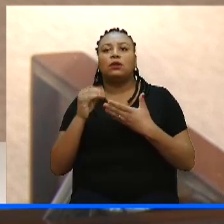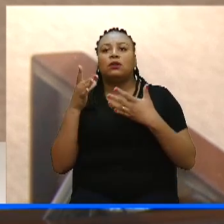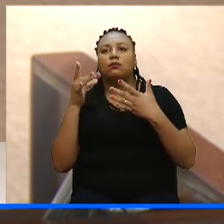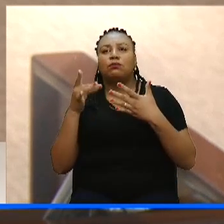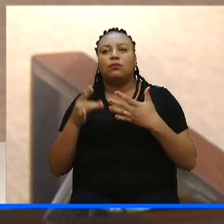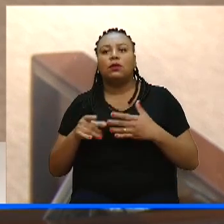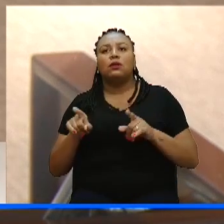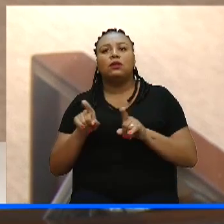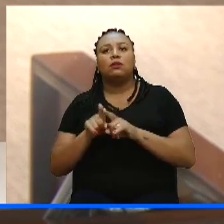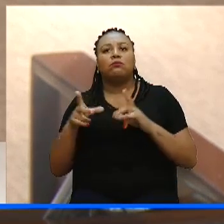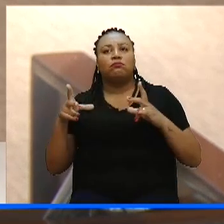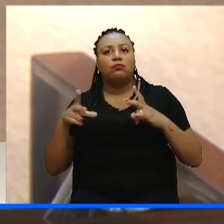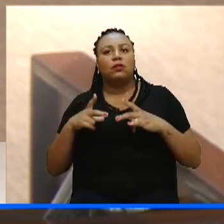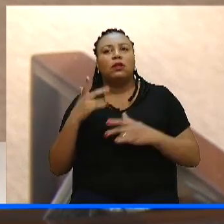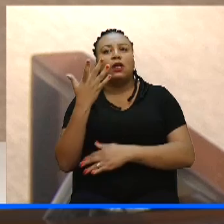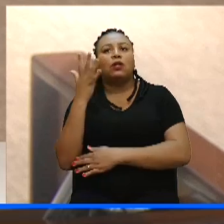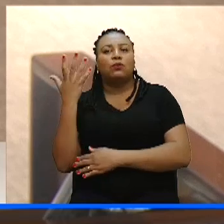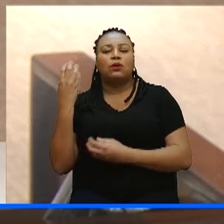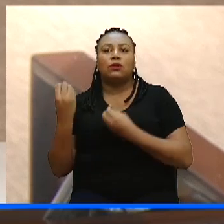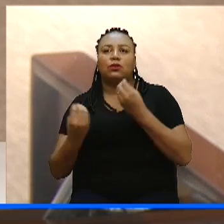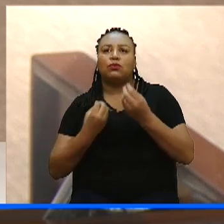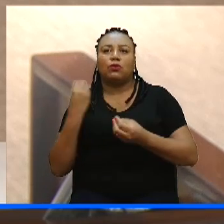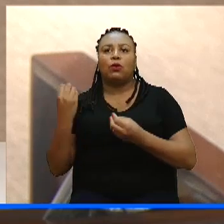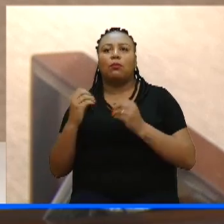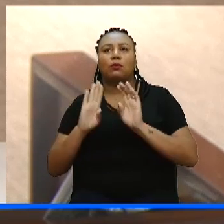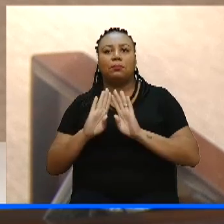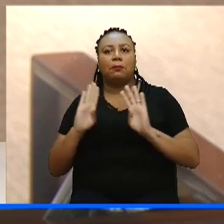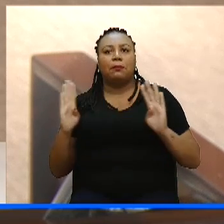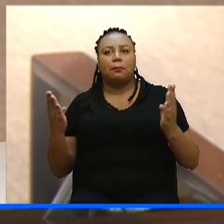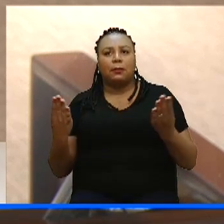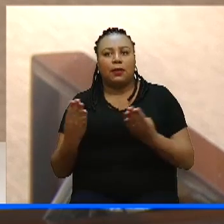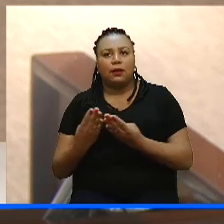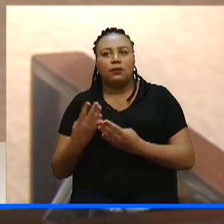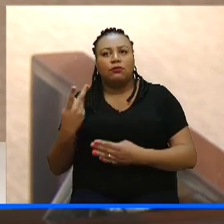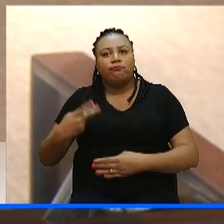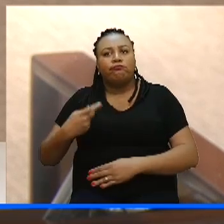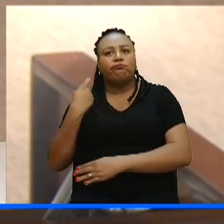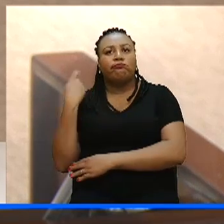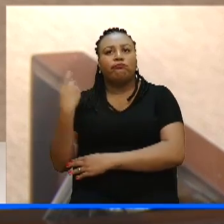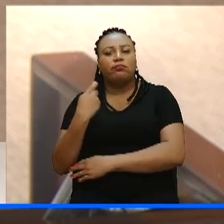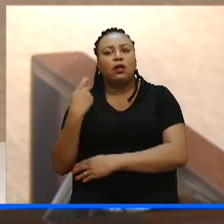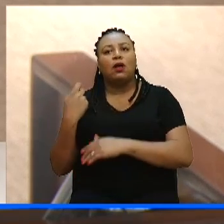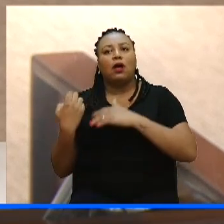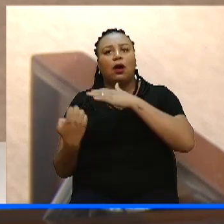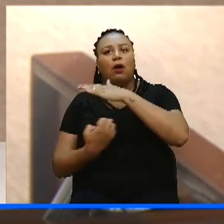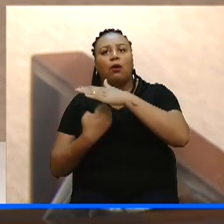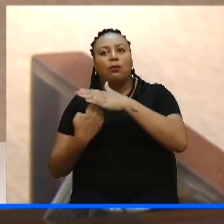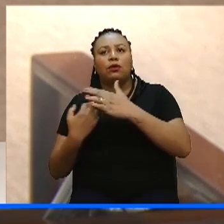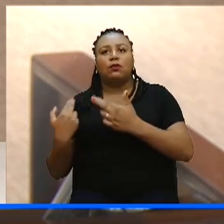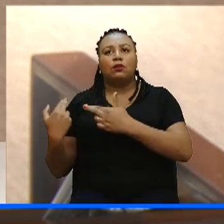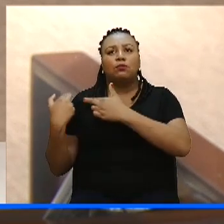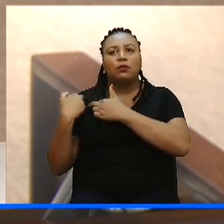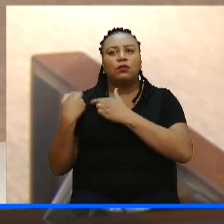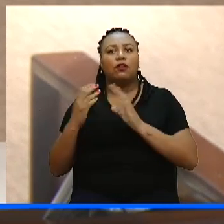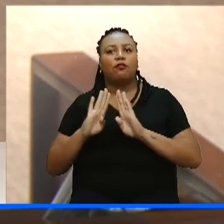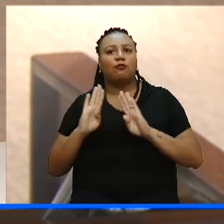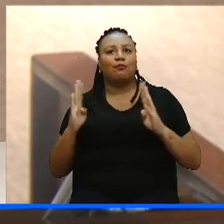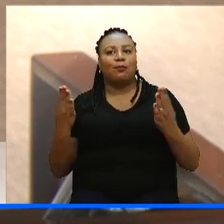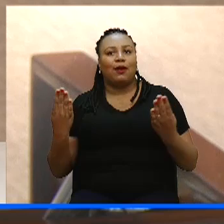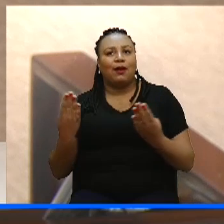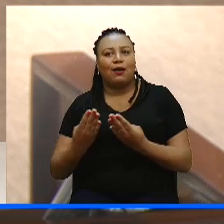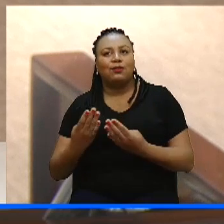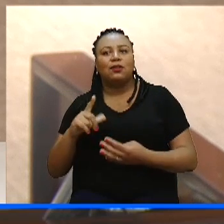particularidades ea natureza da operação das barragens no estado ao empreendedor responsável pelas barragens que